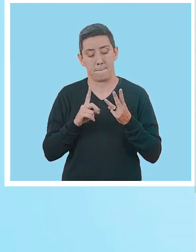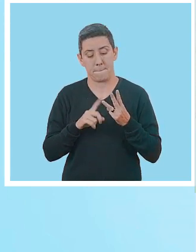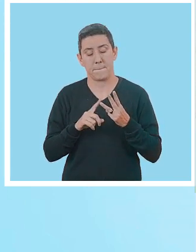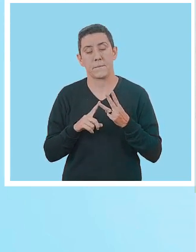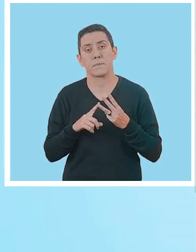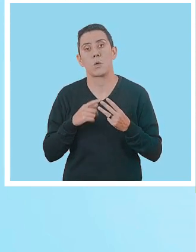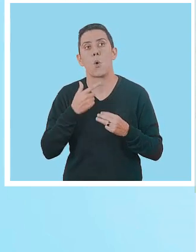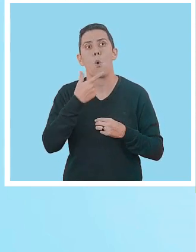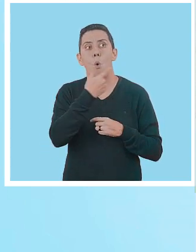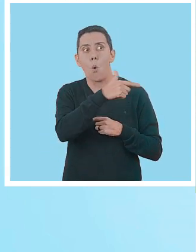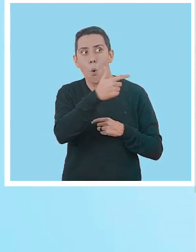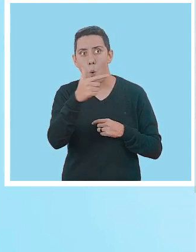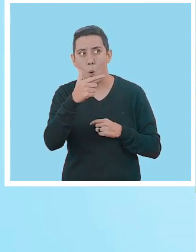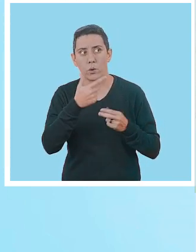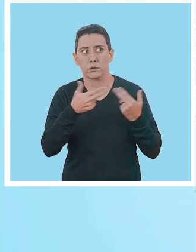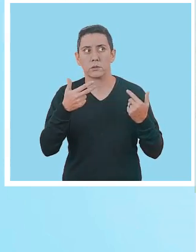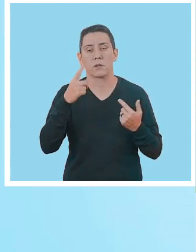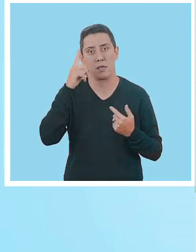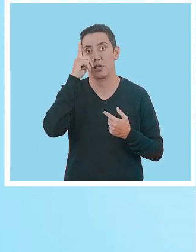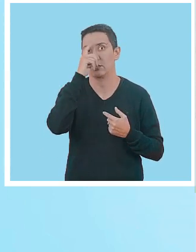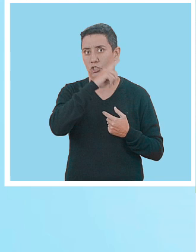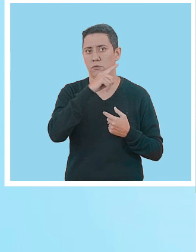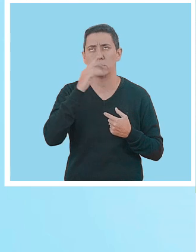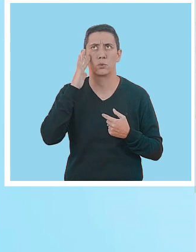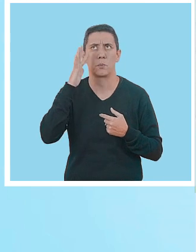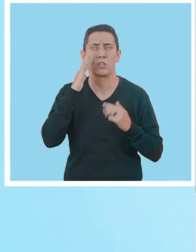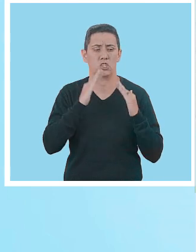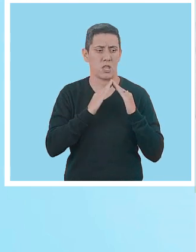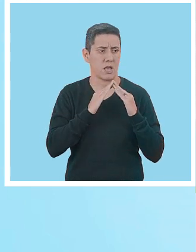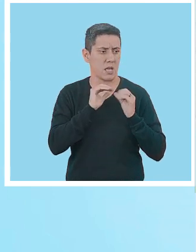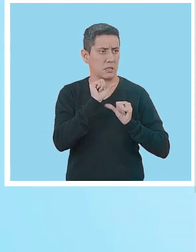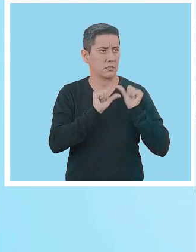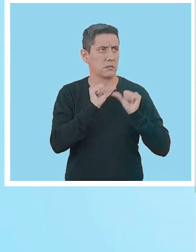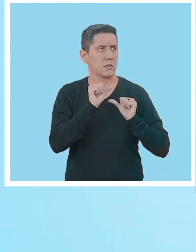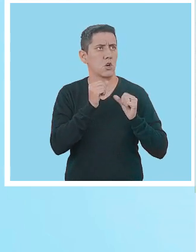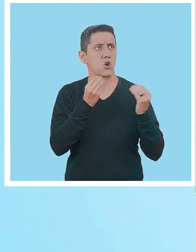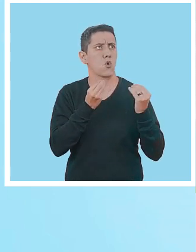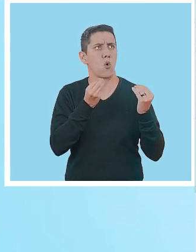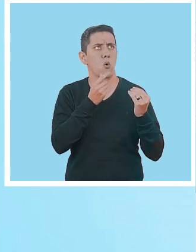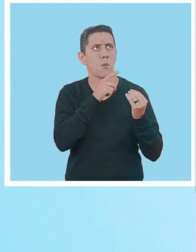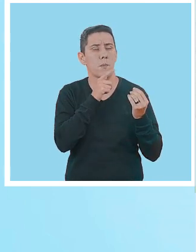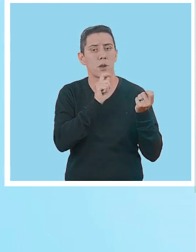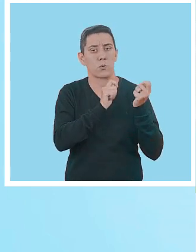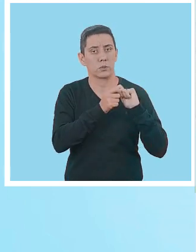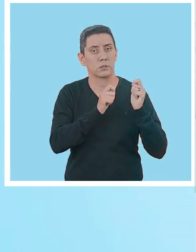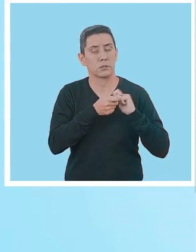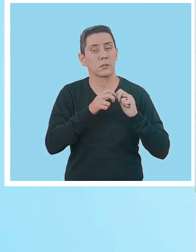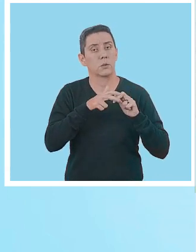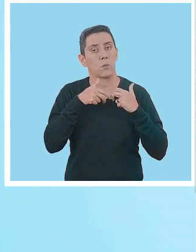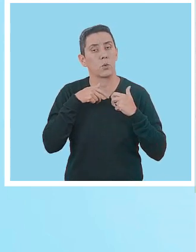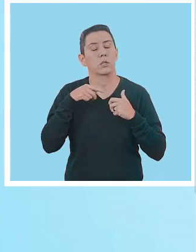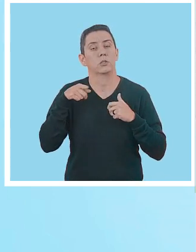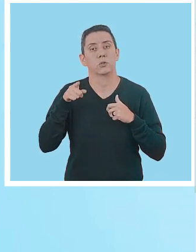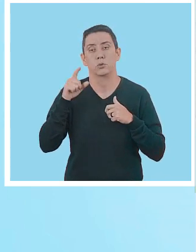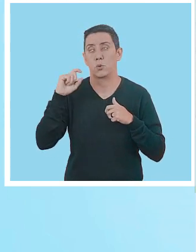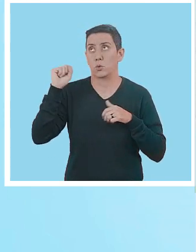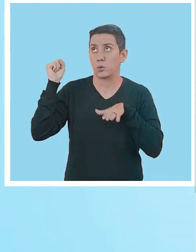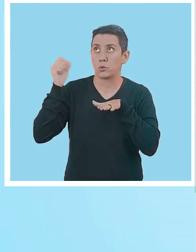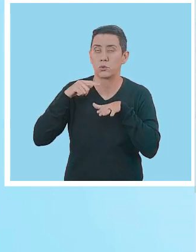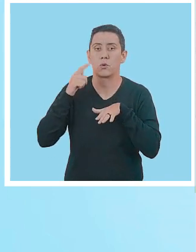né então em alguns desses fatores contribuíram para esse crescimento muito rápido